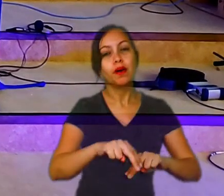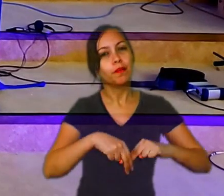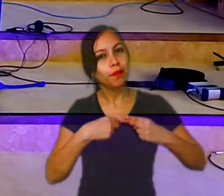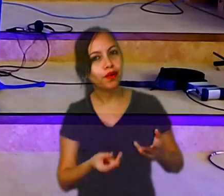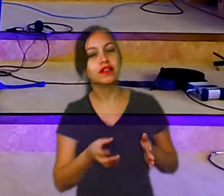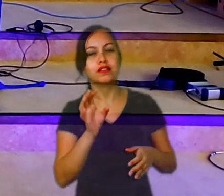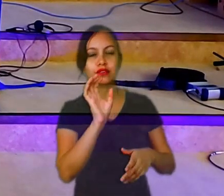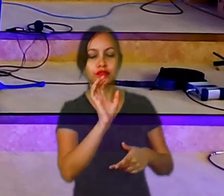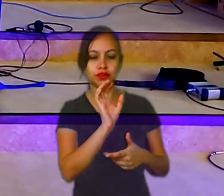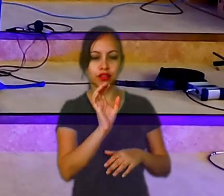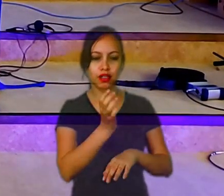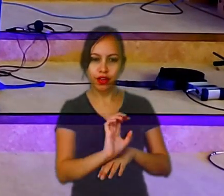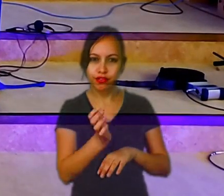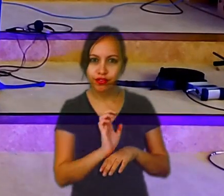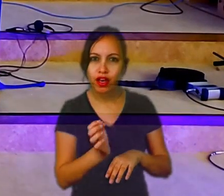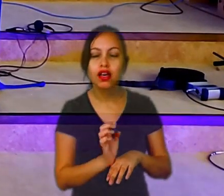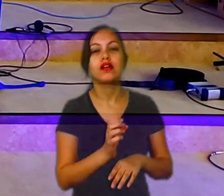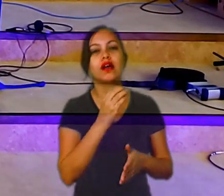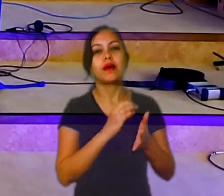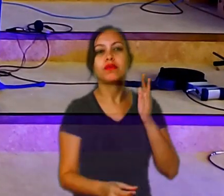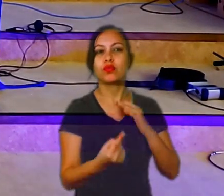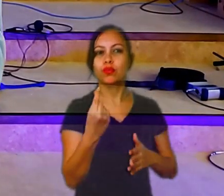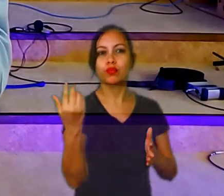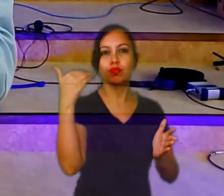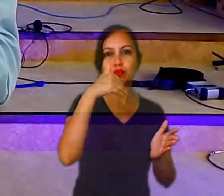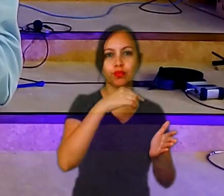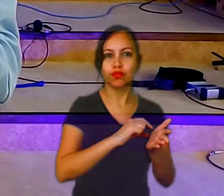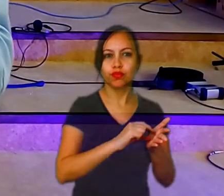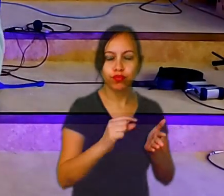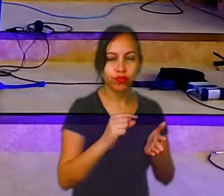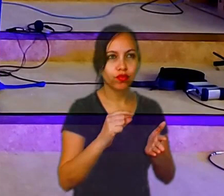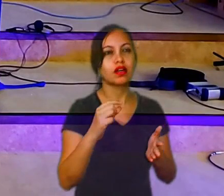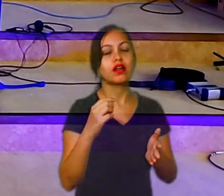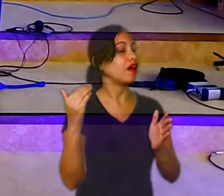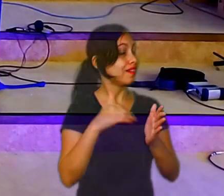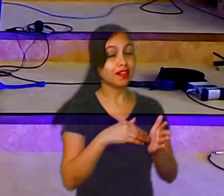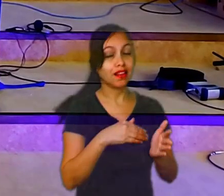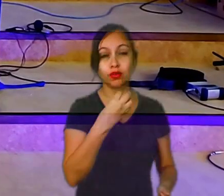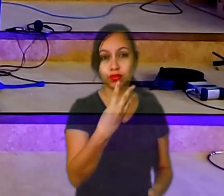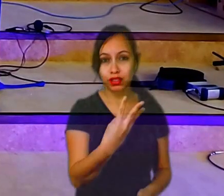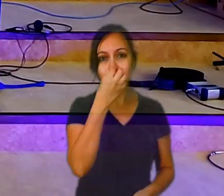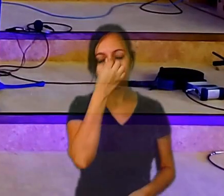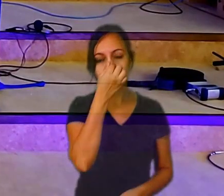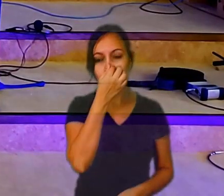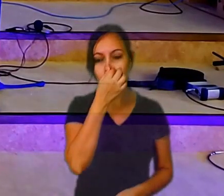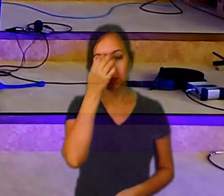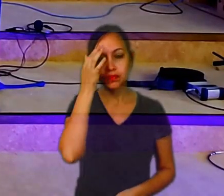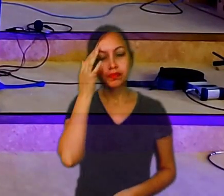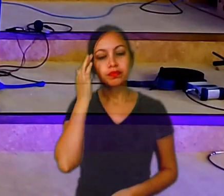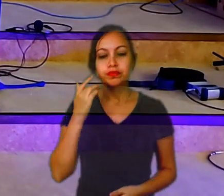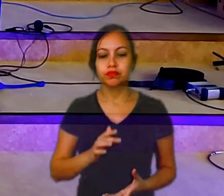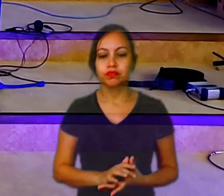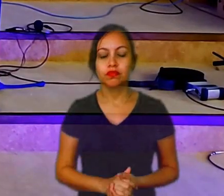isso, lá em Efésios 1:3, o apóstolo Paulo diz que nós